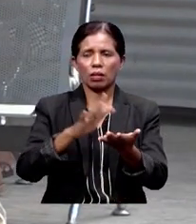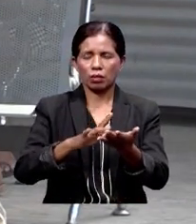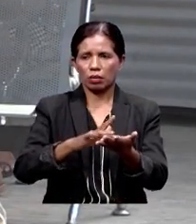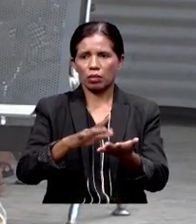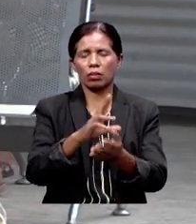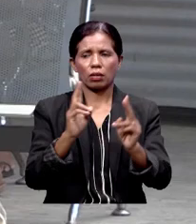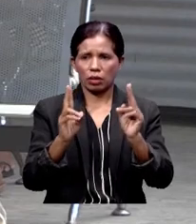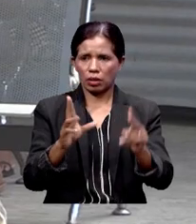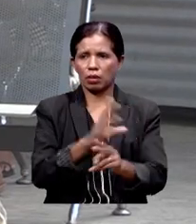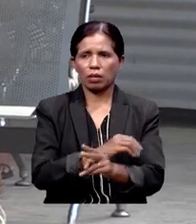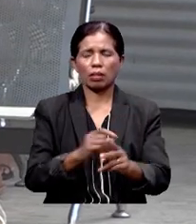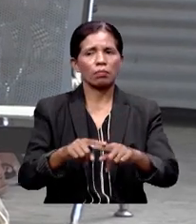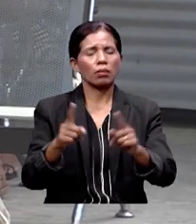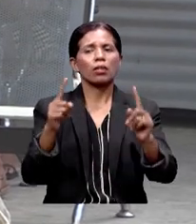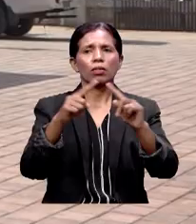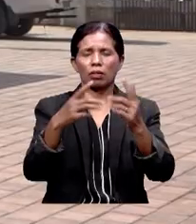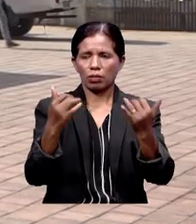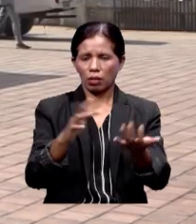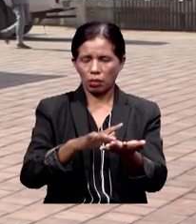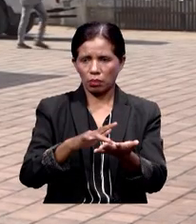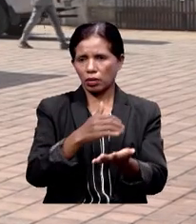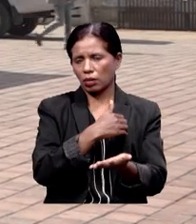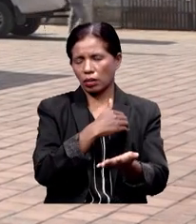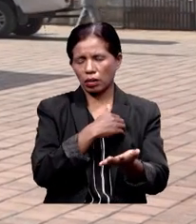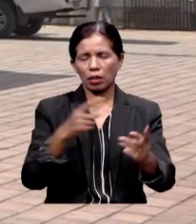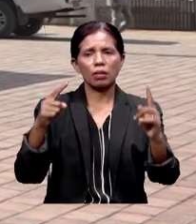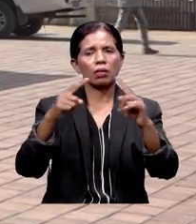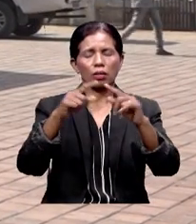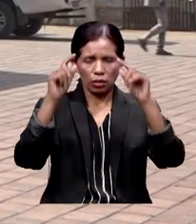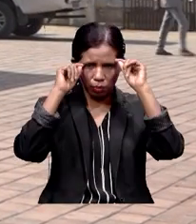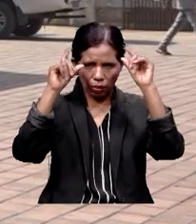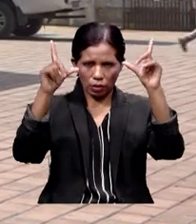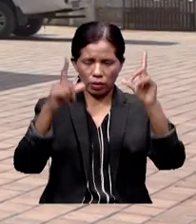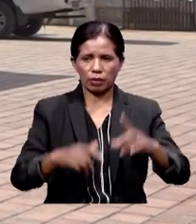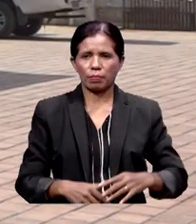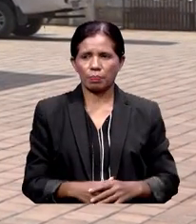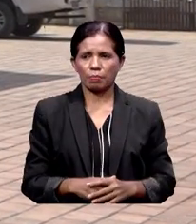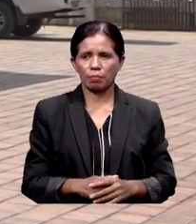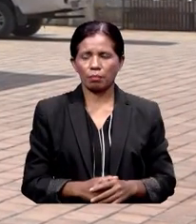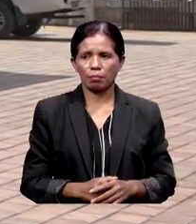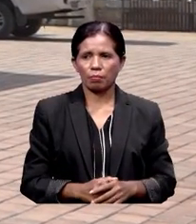pedido urgência mai beto agora ai moruk sidauk to timor leste Selina Lopez Dilma Suzeti Yemen.